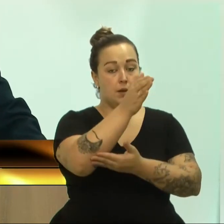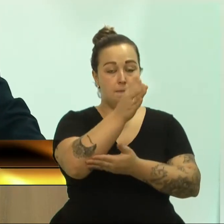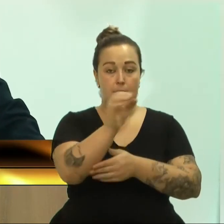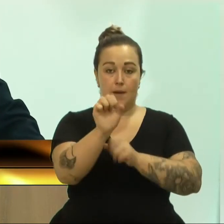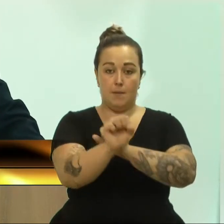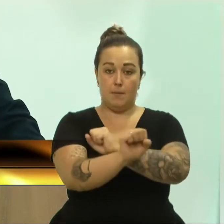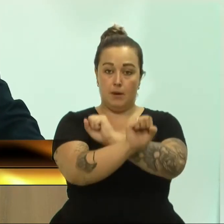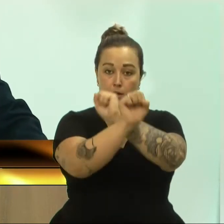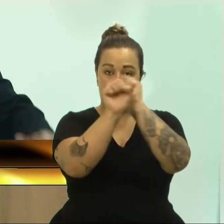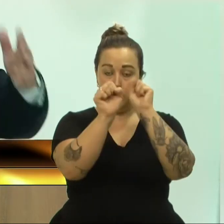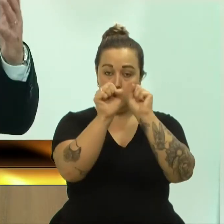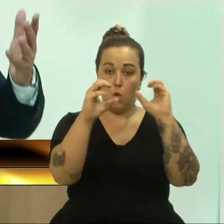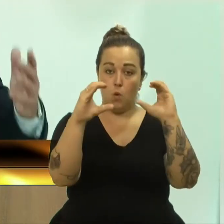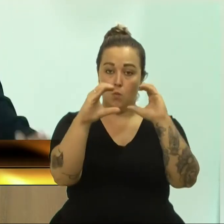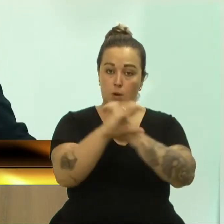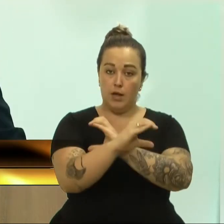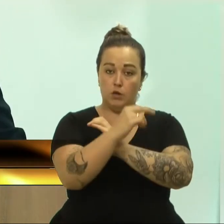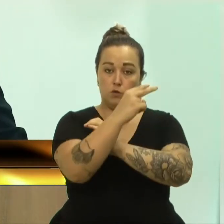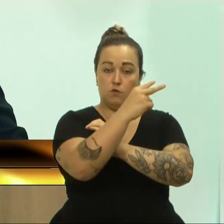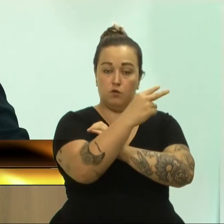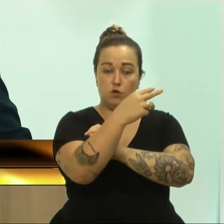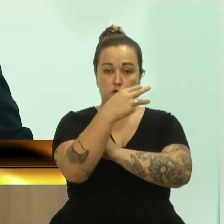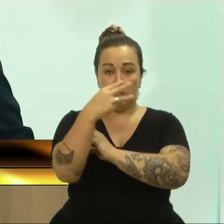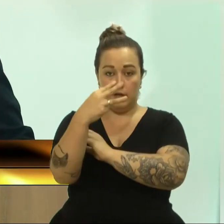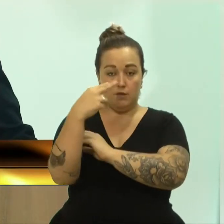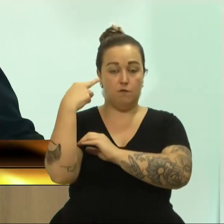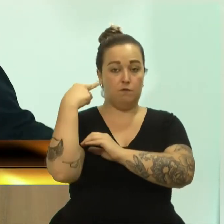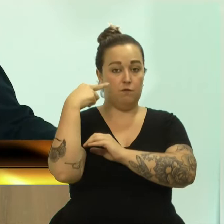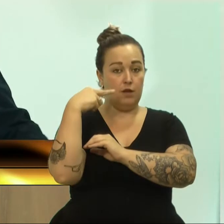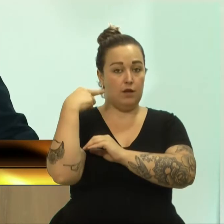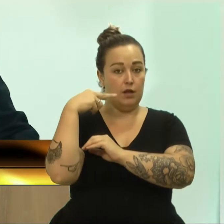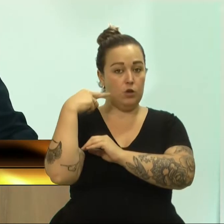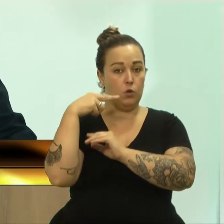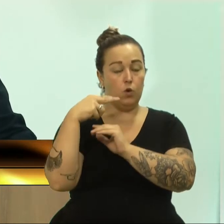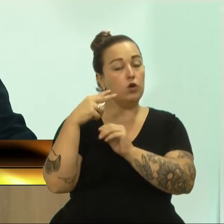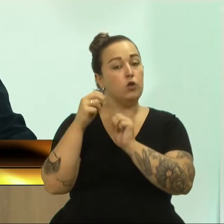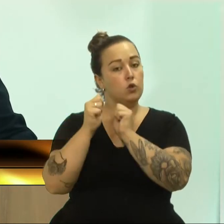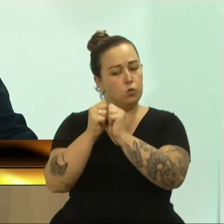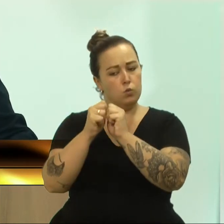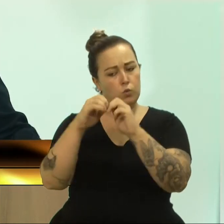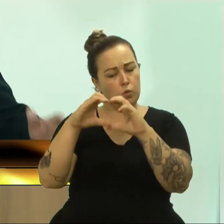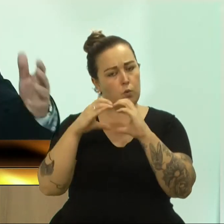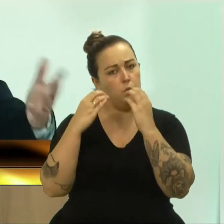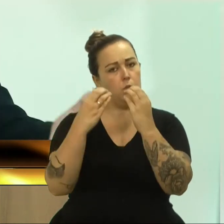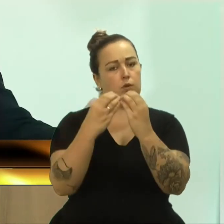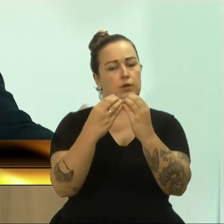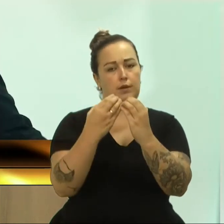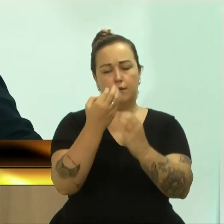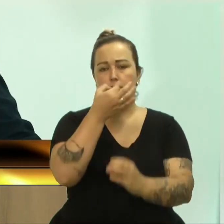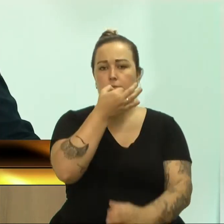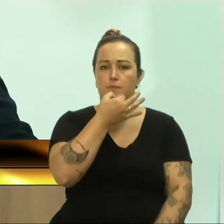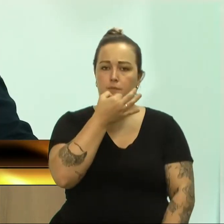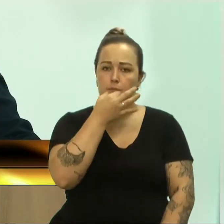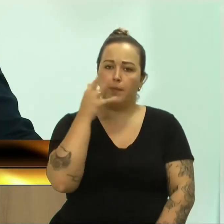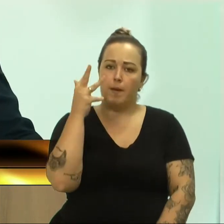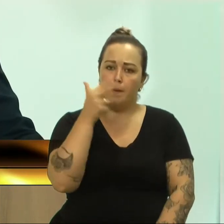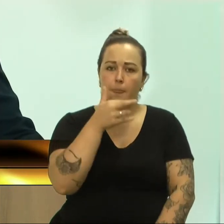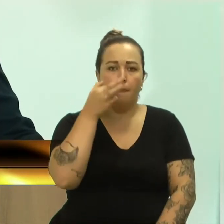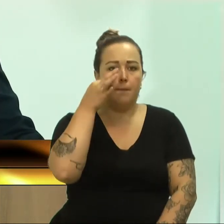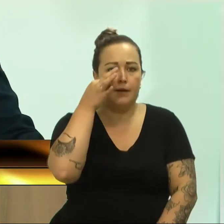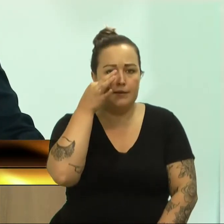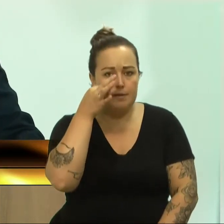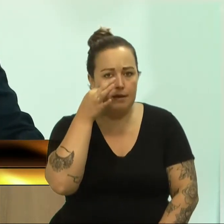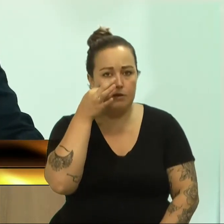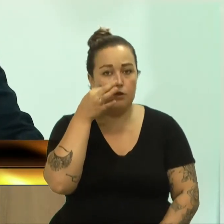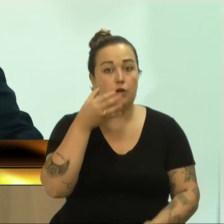os 23 vereadores, e é claro, a comunidade de toda a nossa cidade de Caxias do Sul, estarão presentes neste ato, que é